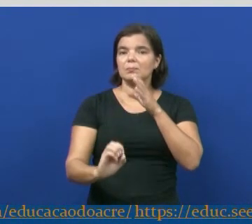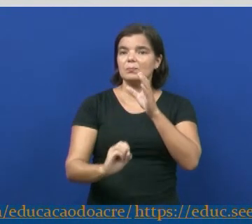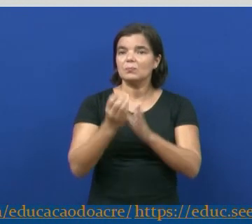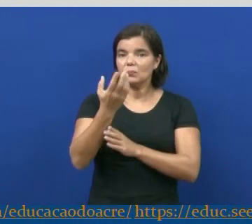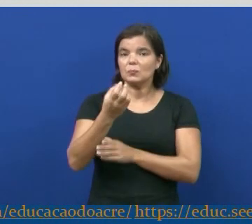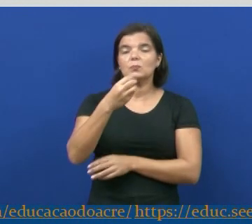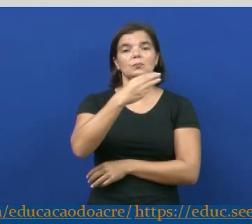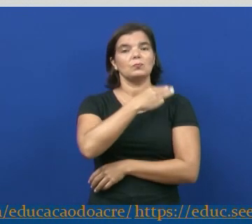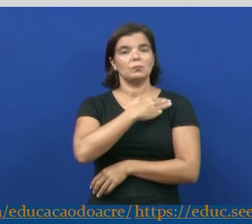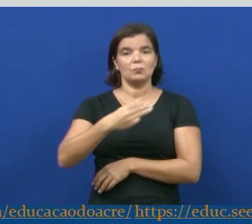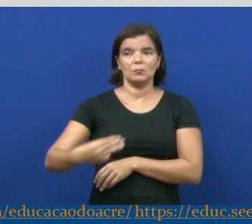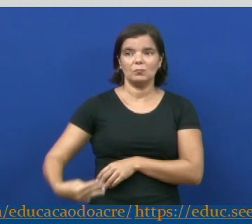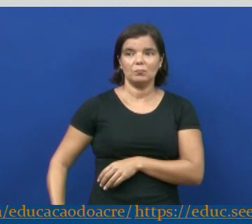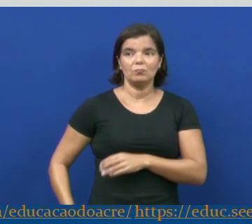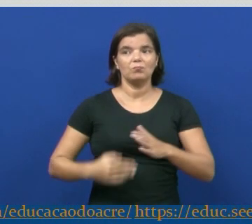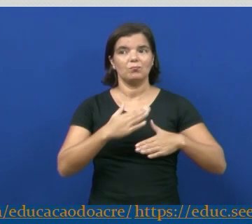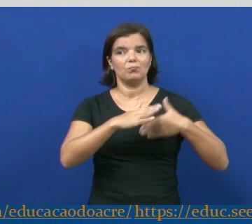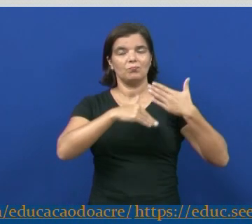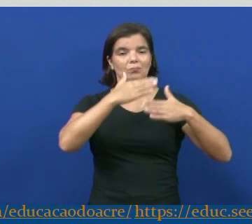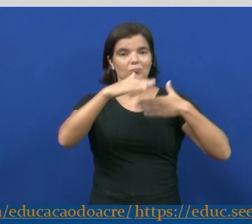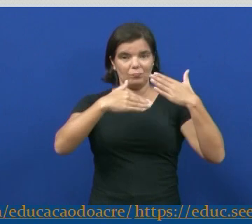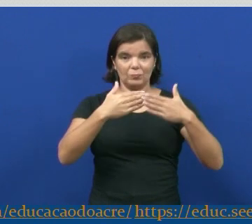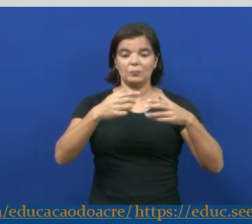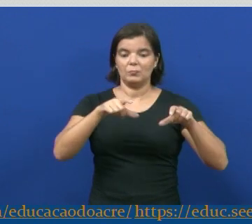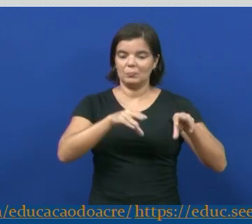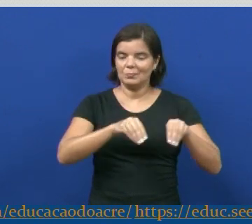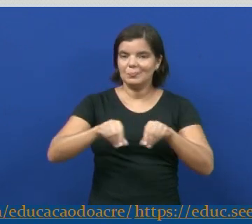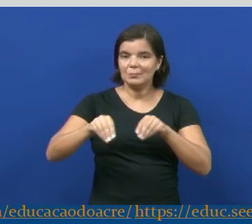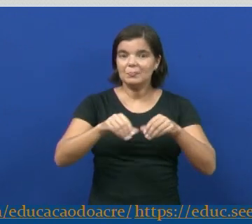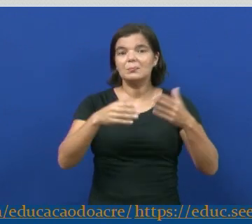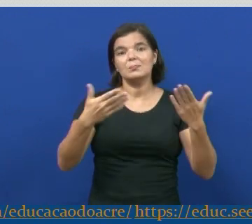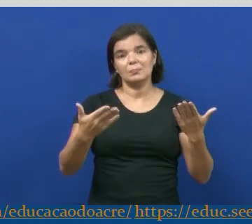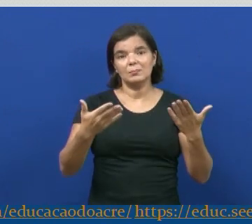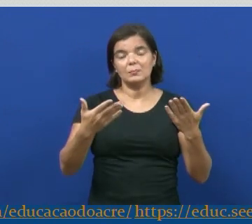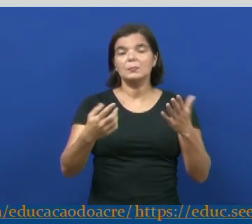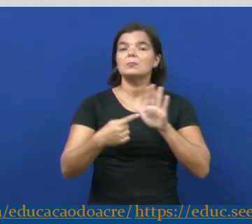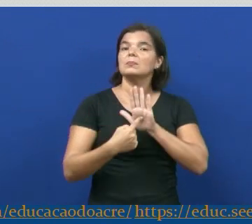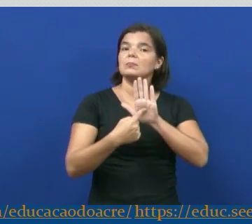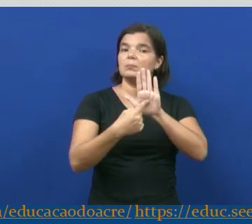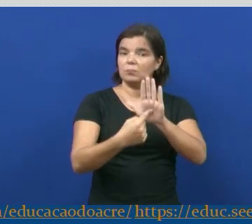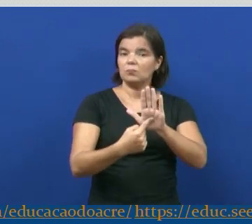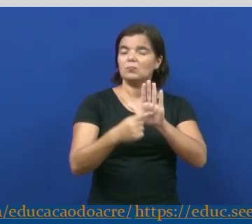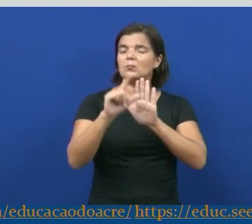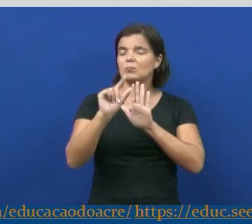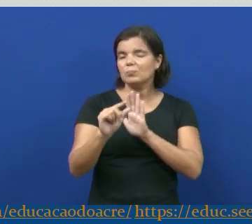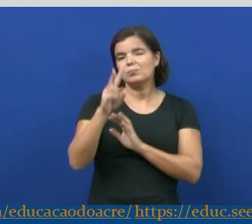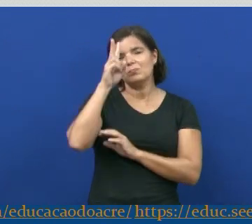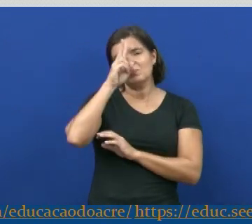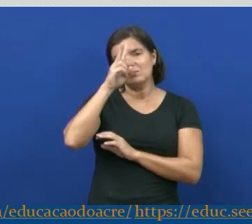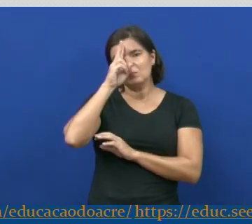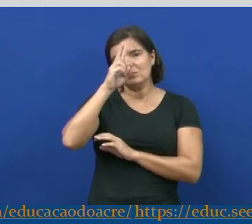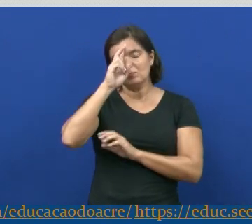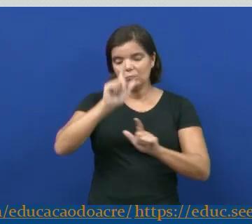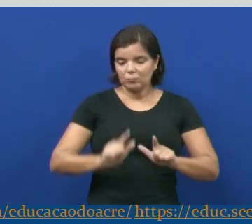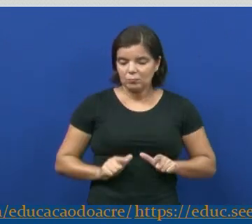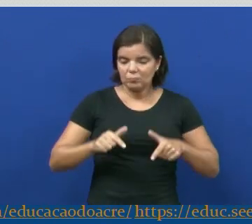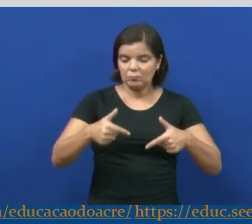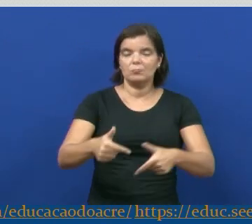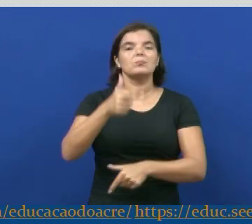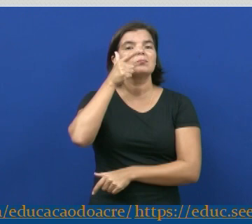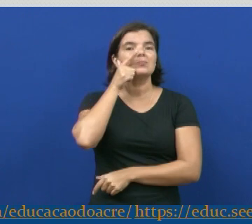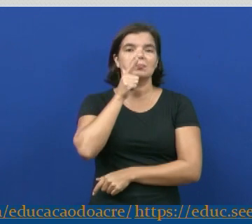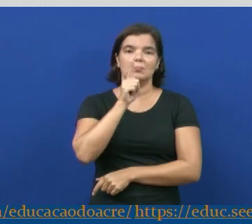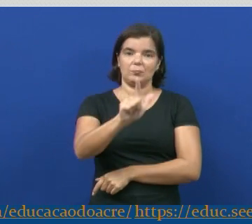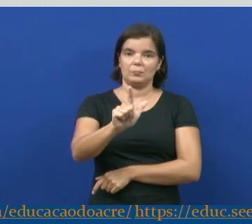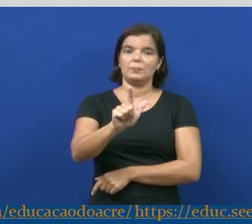aí do Ministério do Desenvolvimento Agrário. Então é um retrato, tá, um pouco do momento histórico da luta, da